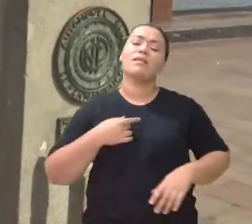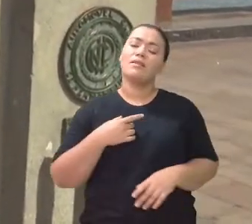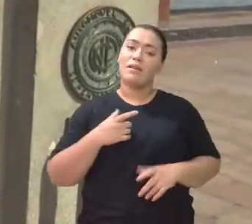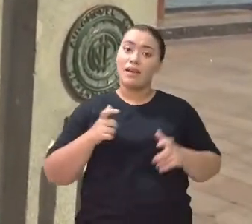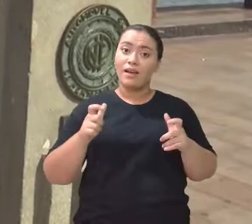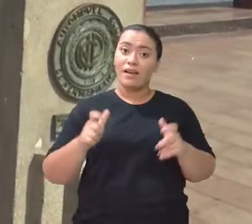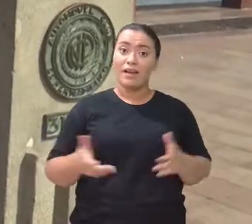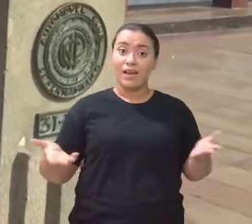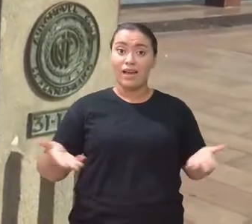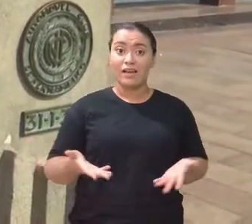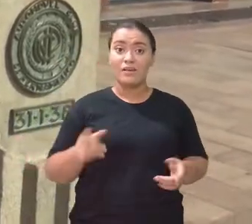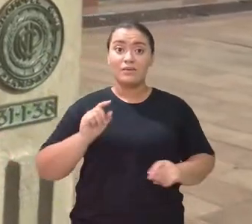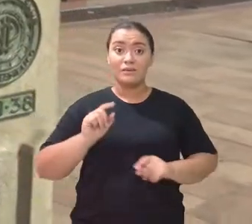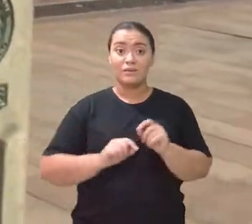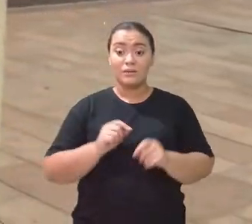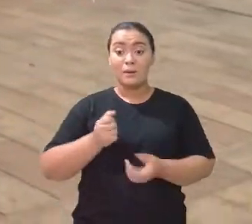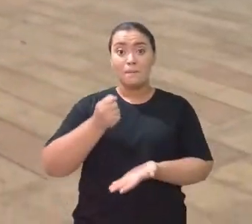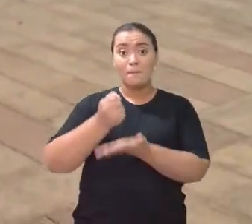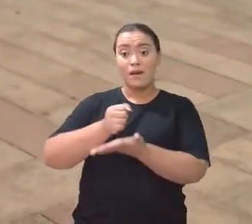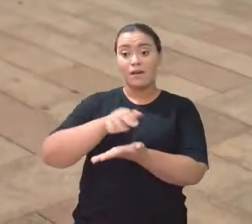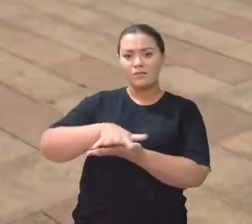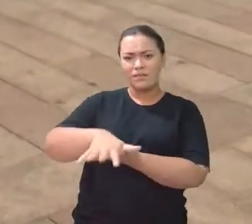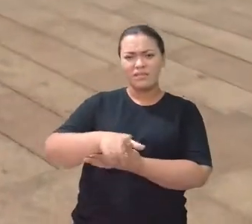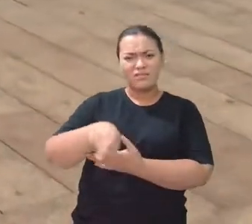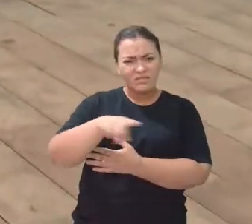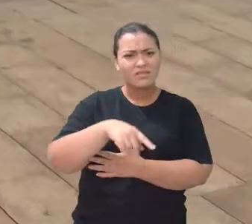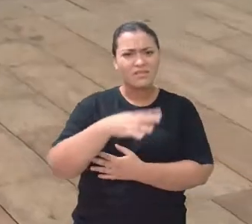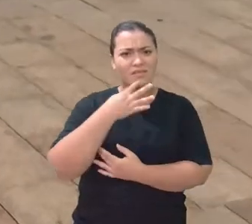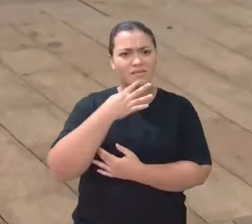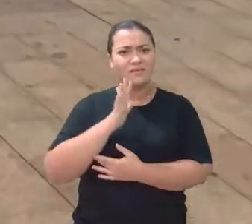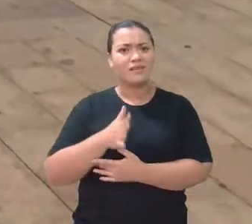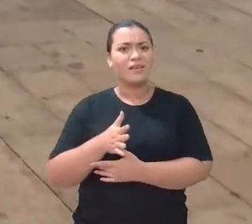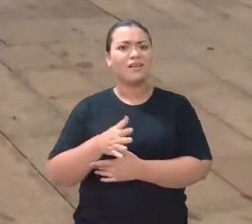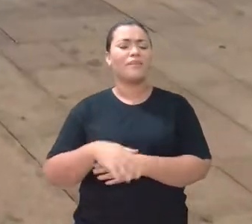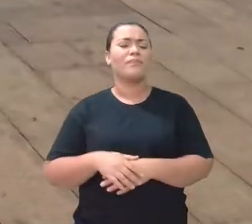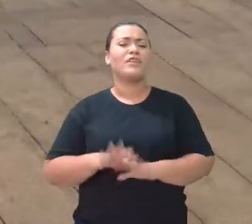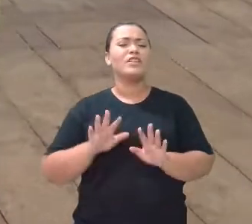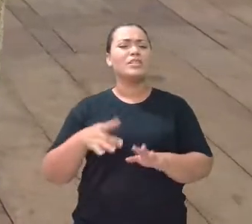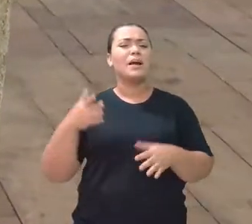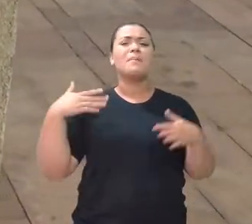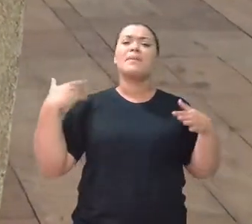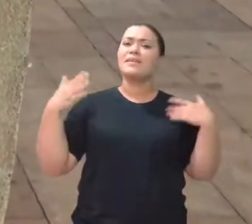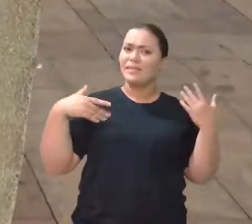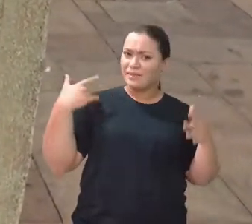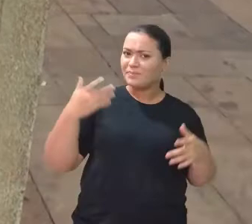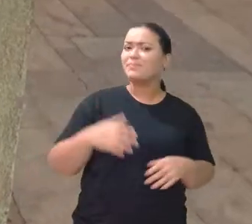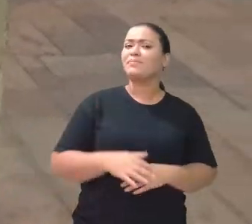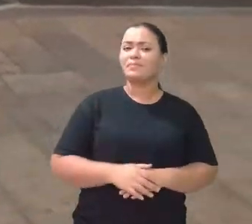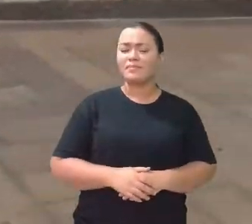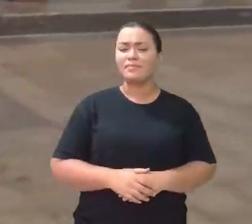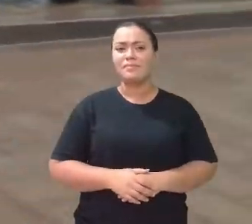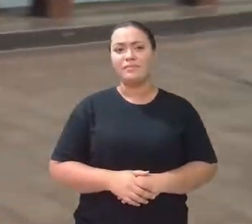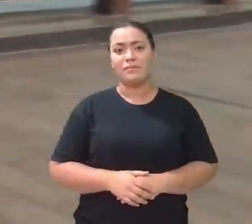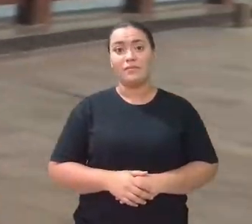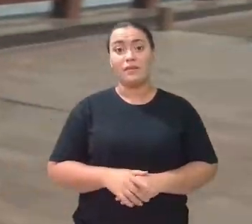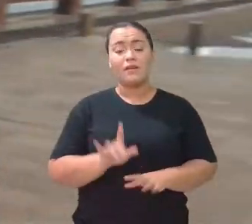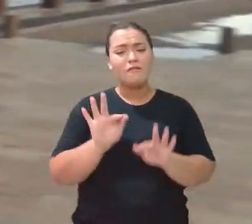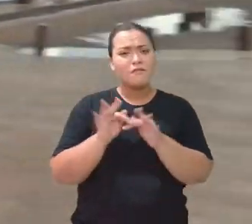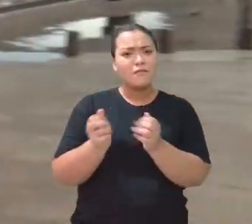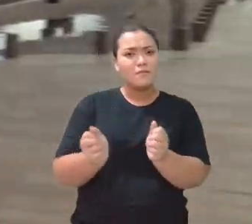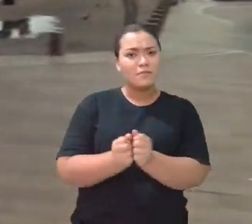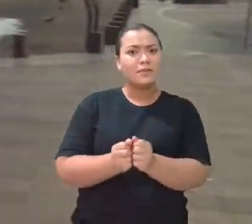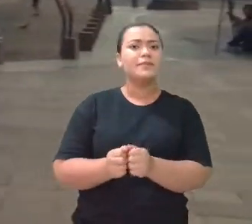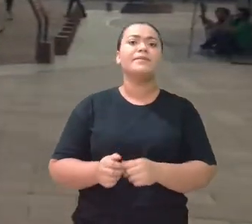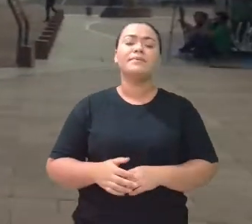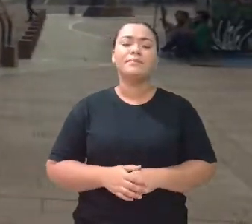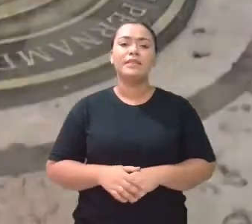no chamado Marco Zero. Eu acho que você já deve ter dado uma volta por aqui, né? Ter passeado com sua